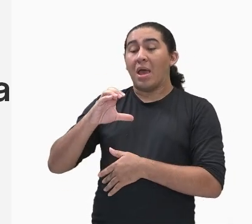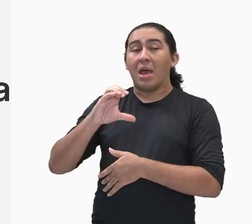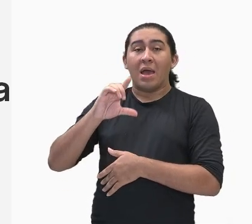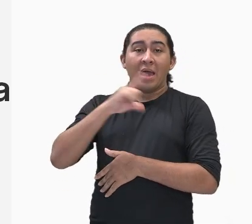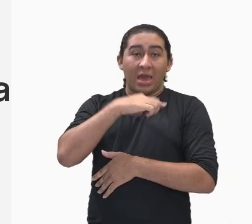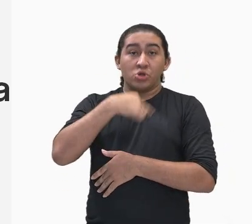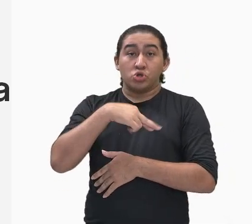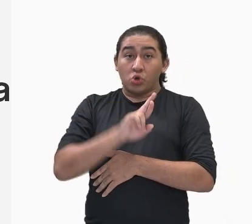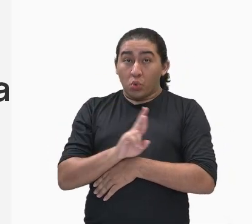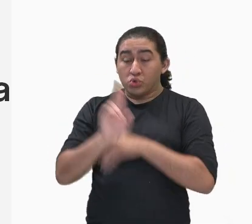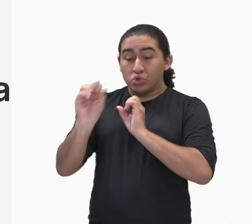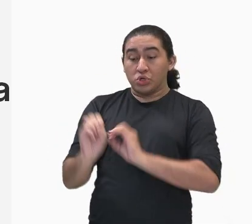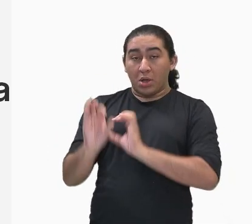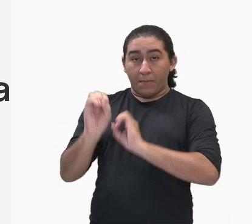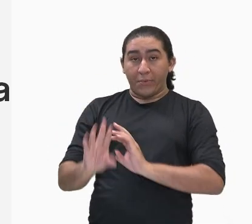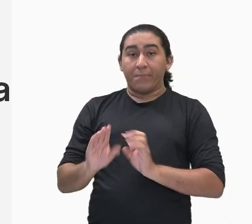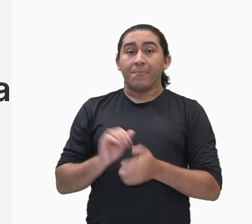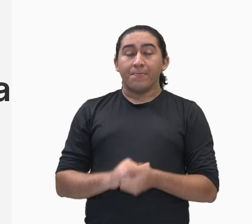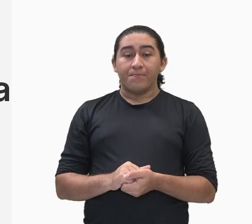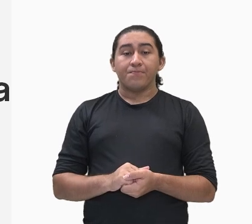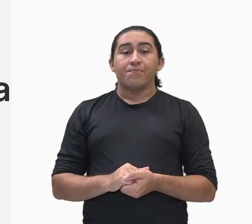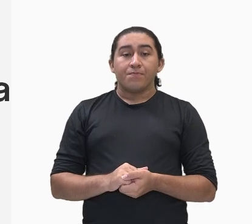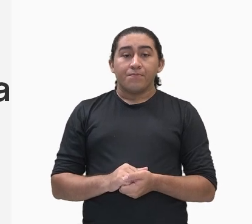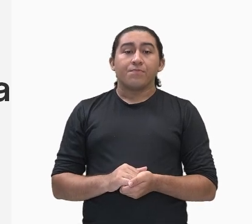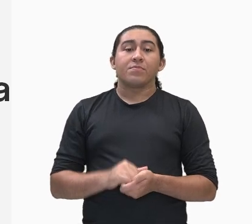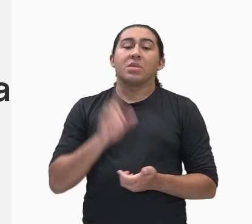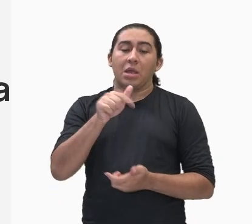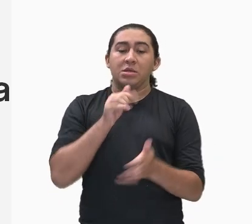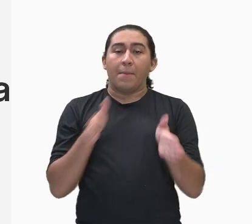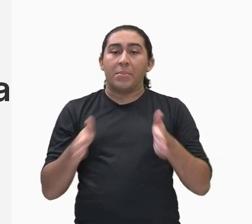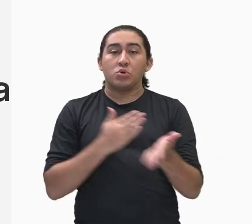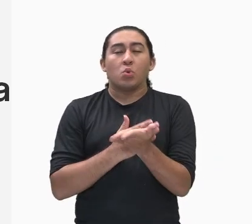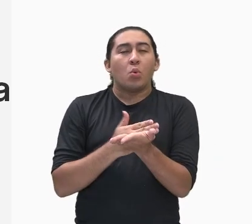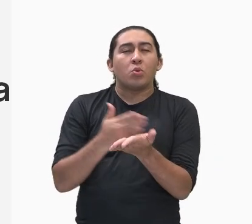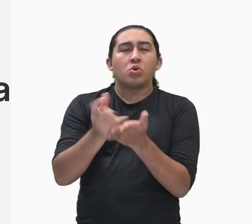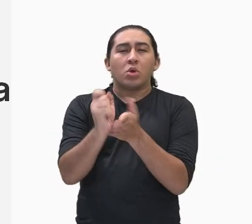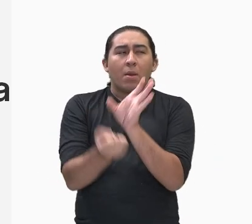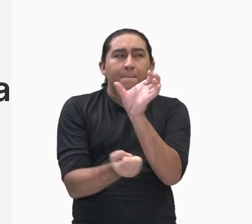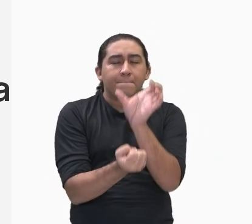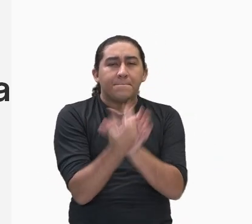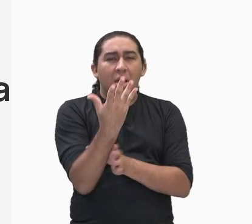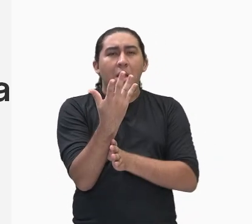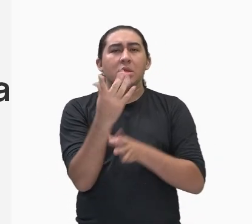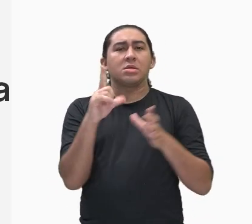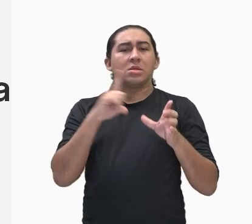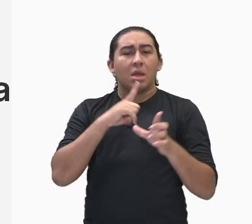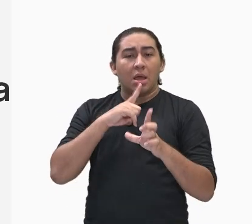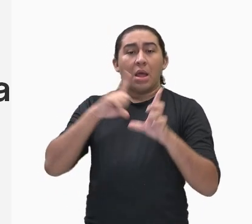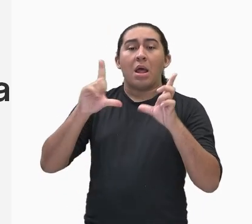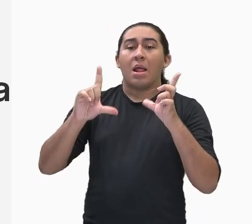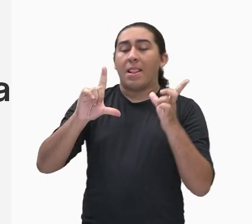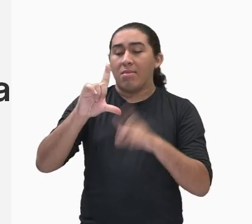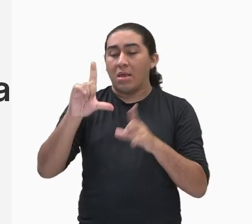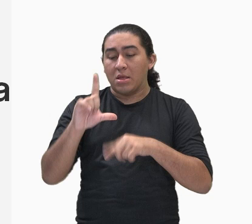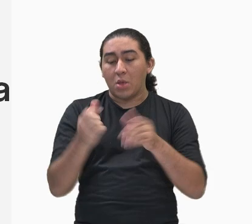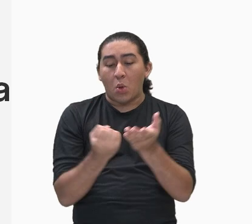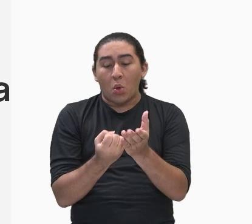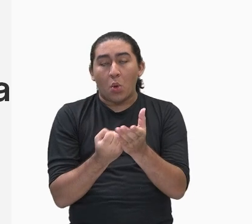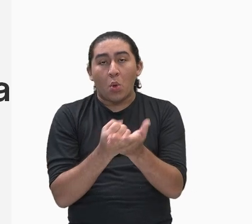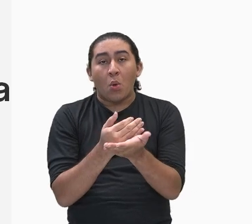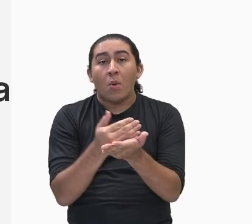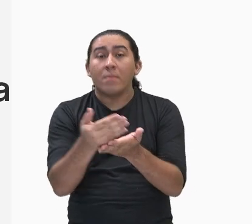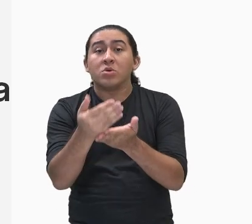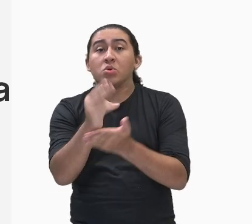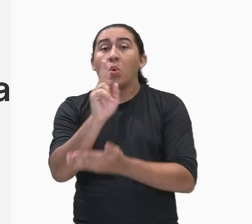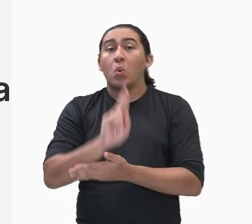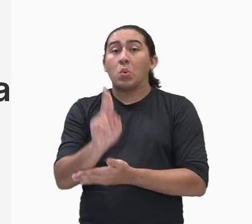catequizador. Esse período inicial de germinação das letras no nascente território